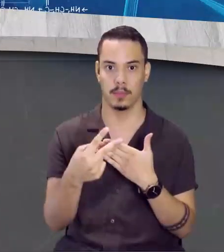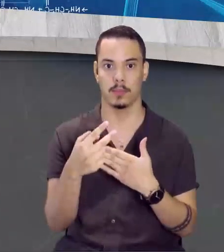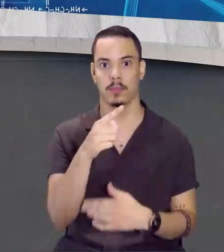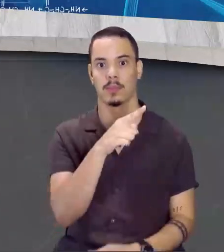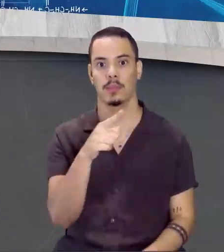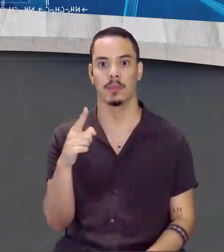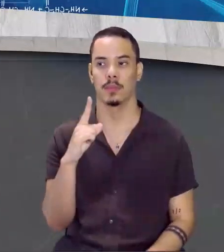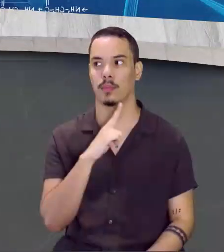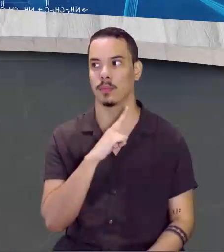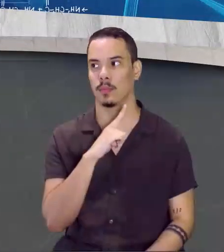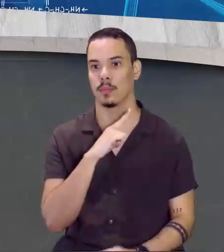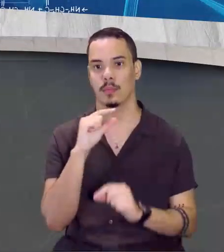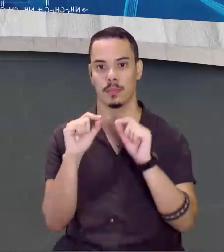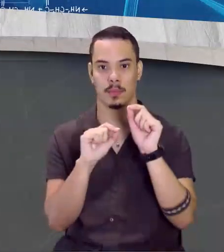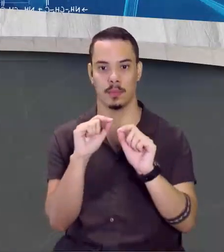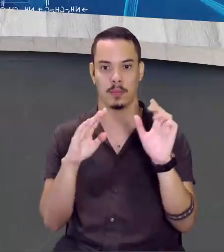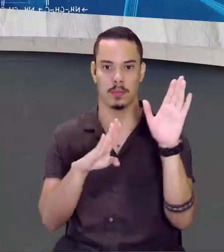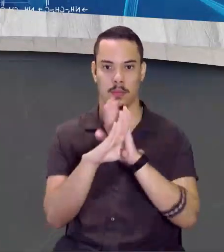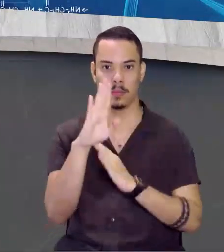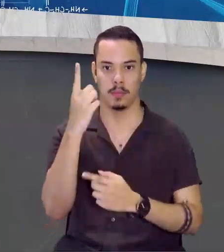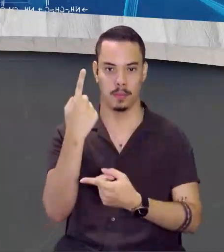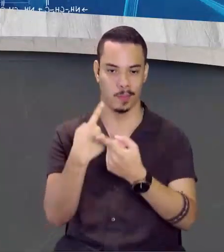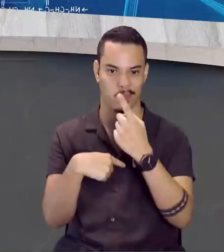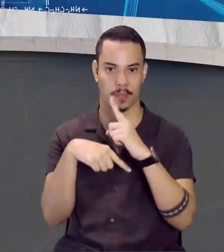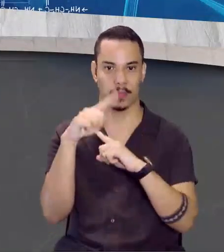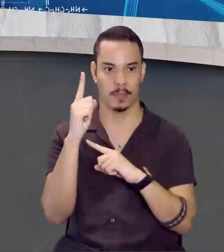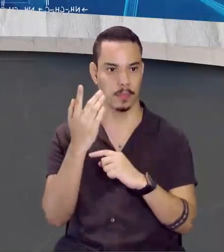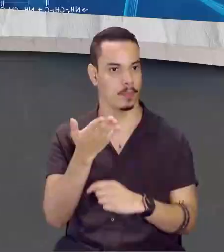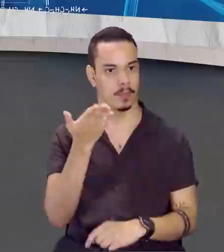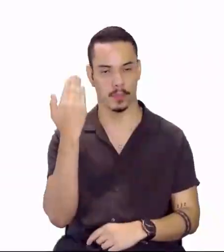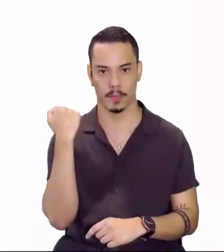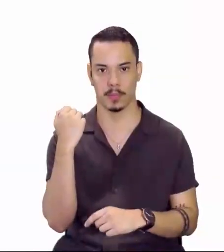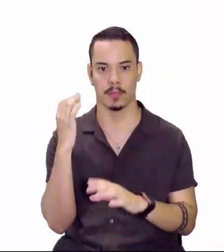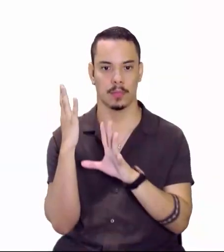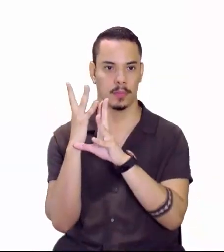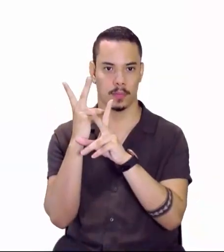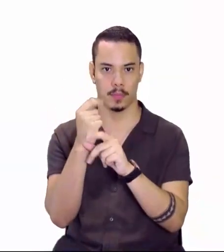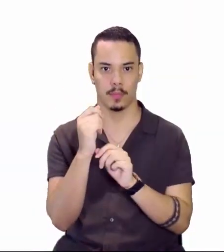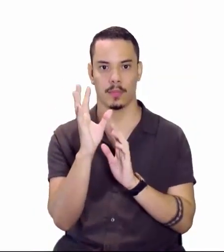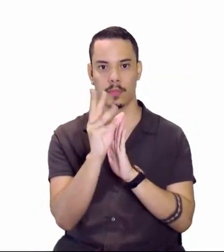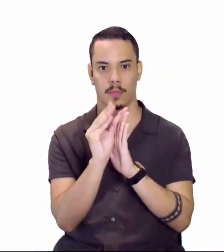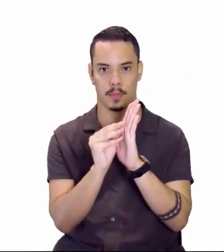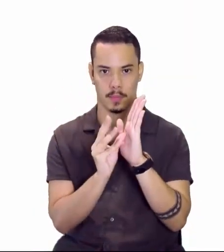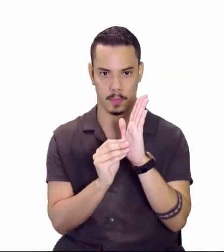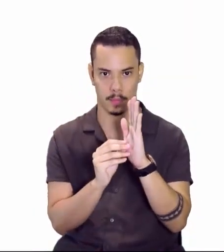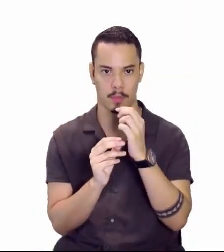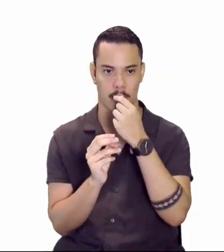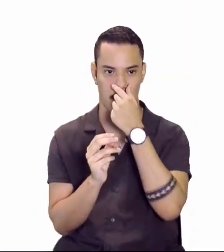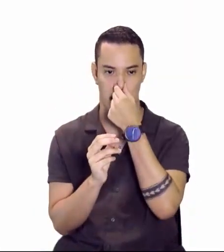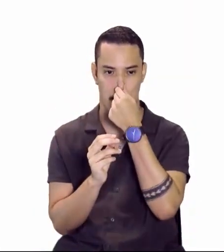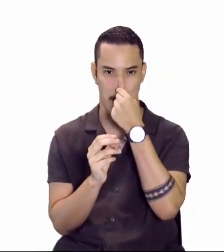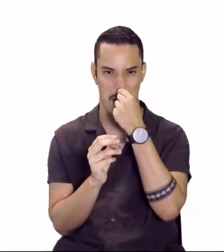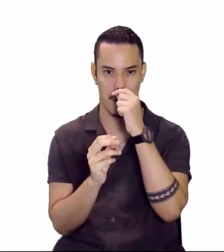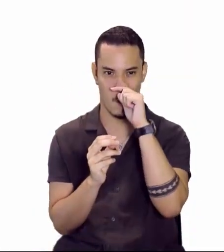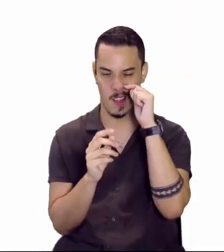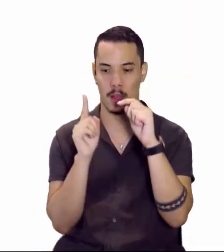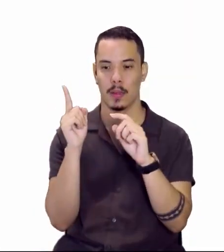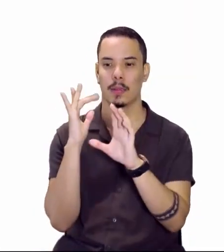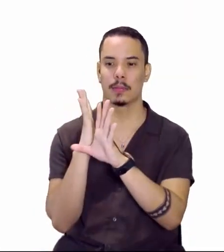você ter sucesso na sua atividade de sala. Então, vamos para a revisão de conteúdo? Nessa